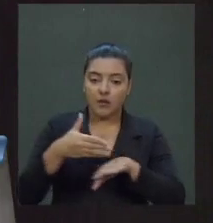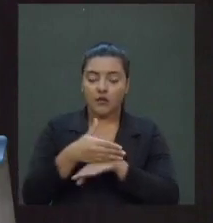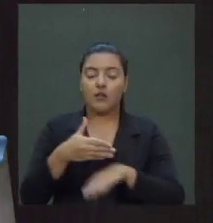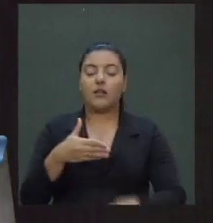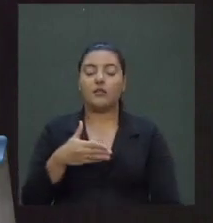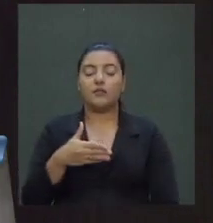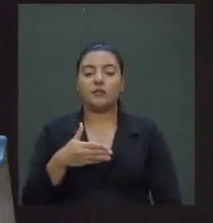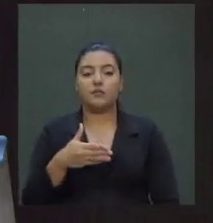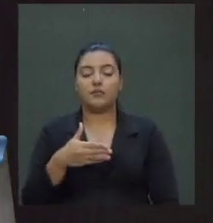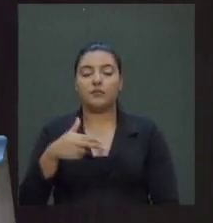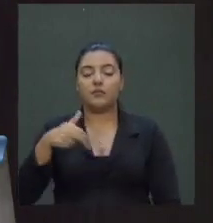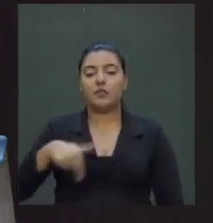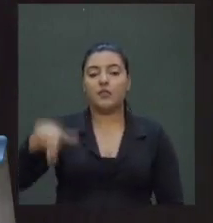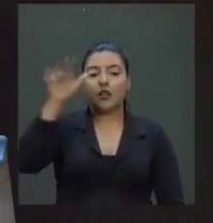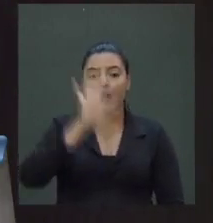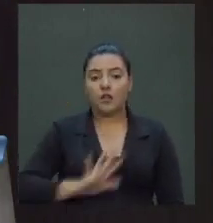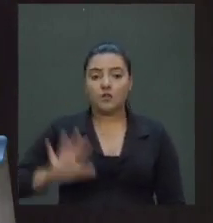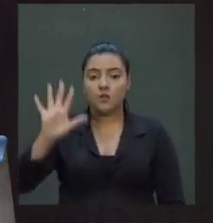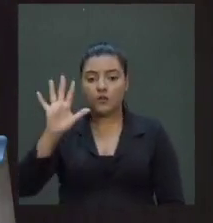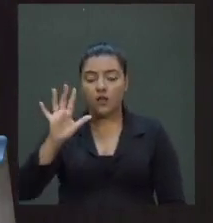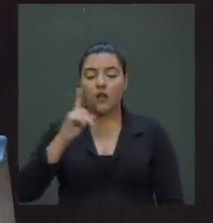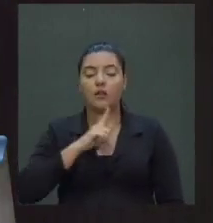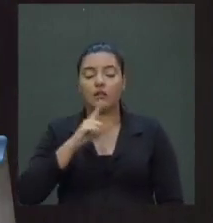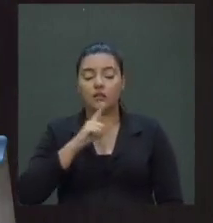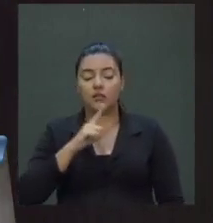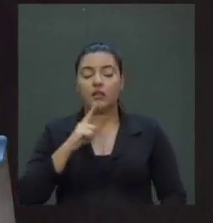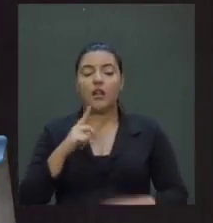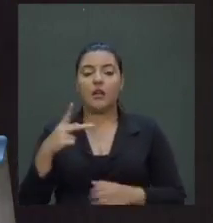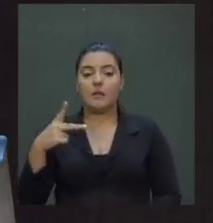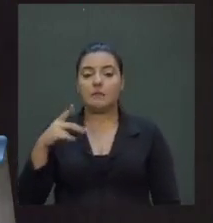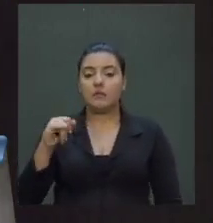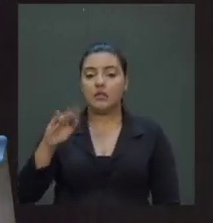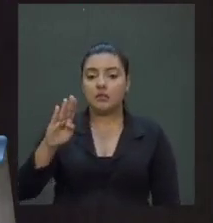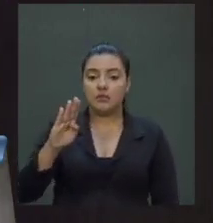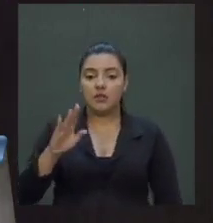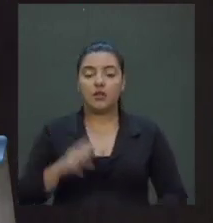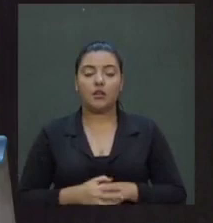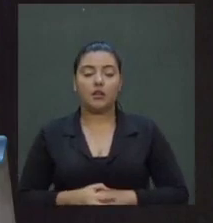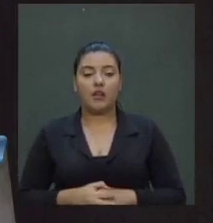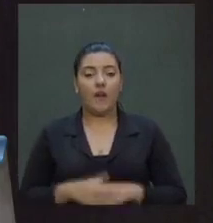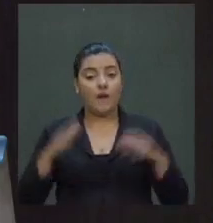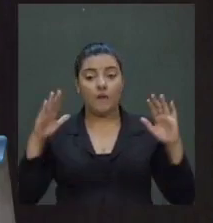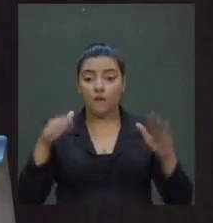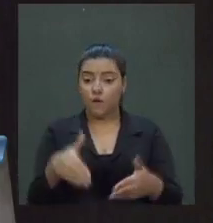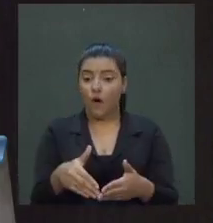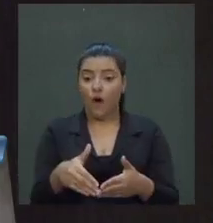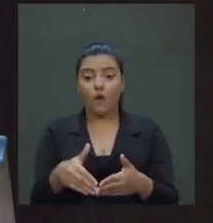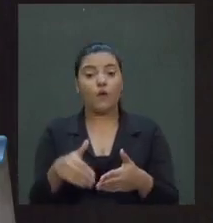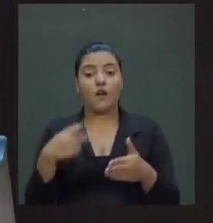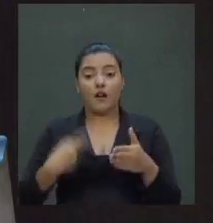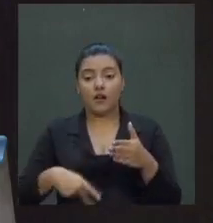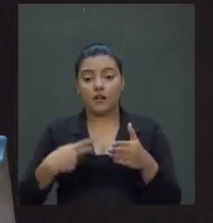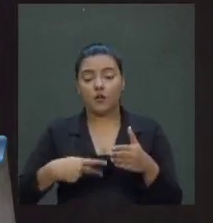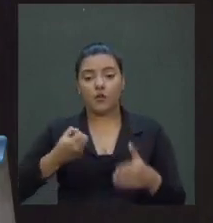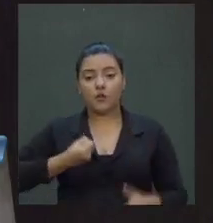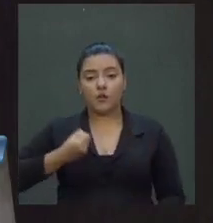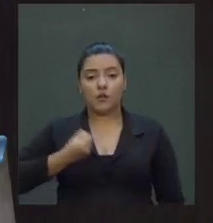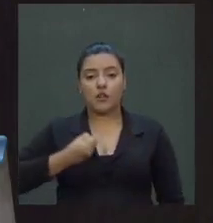PIB nacional, nós temos um PIB absolutamente concentrado. O número